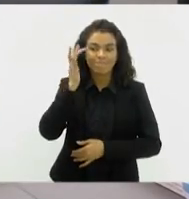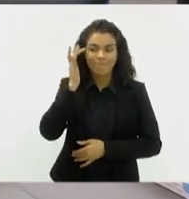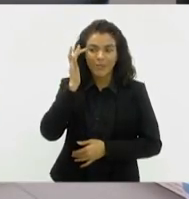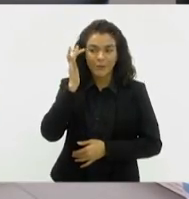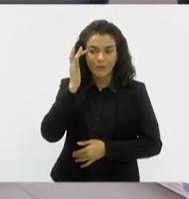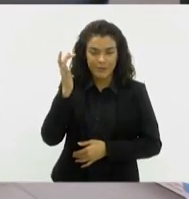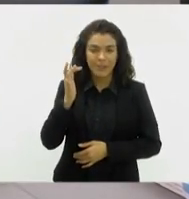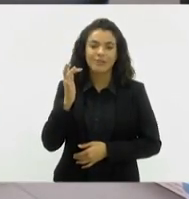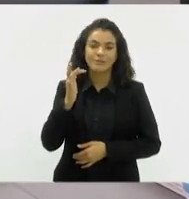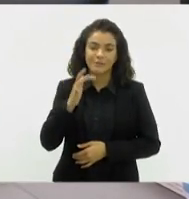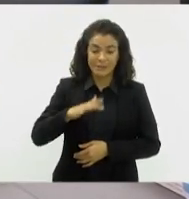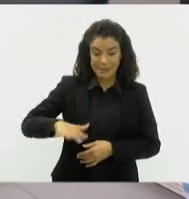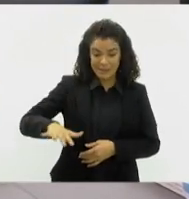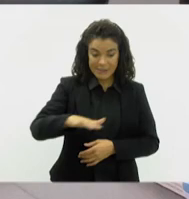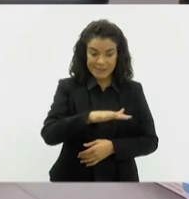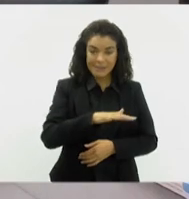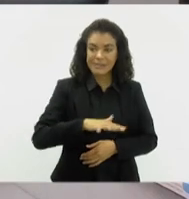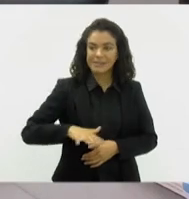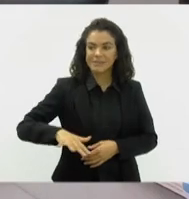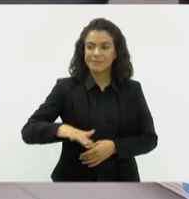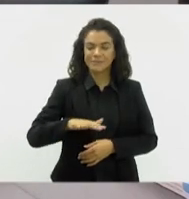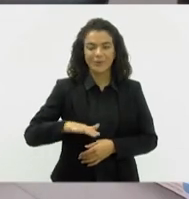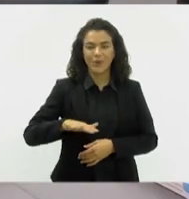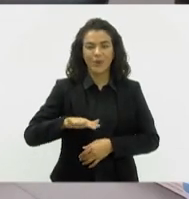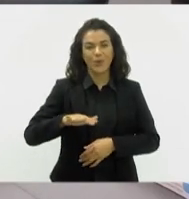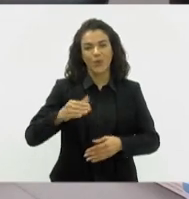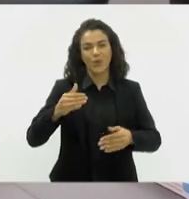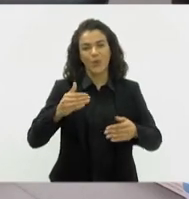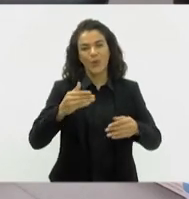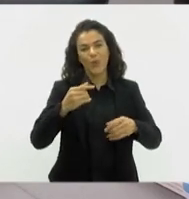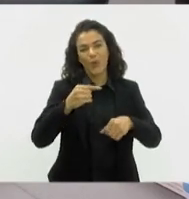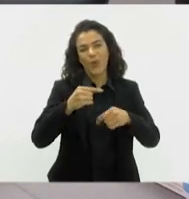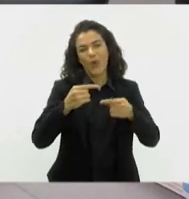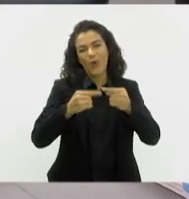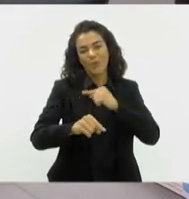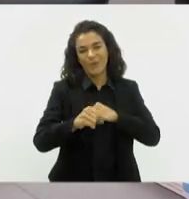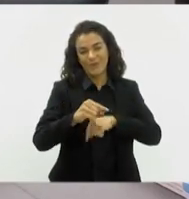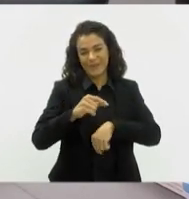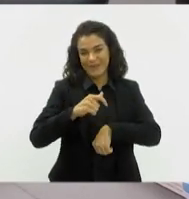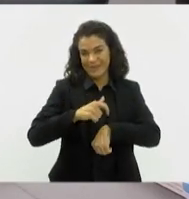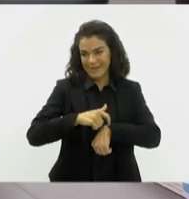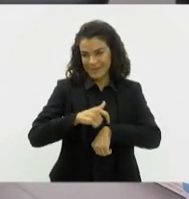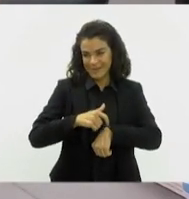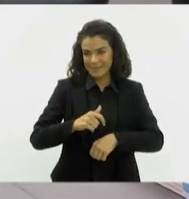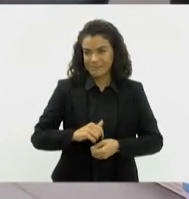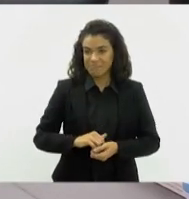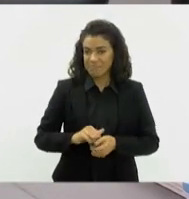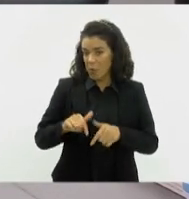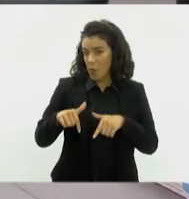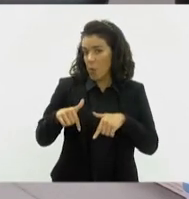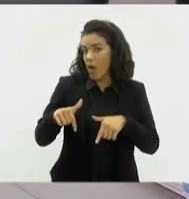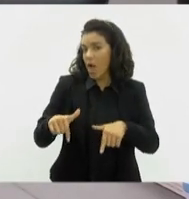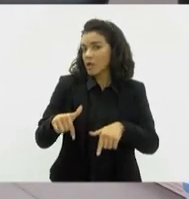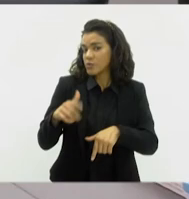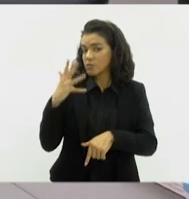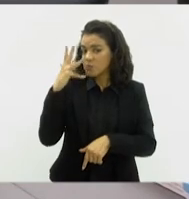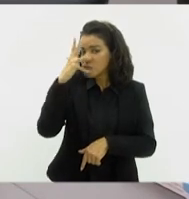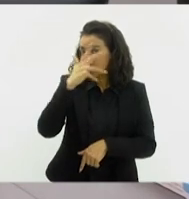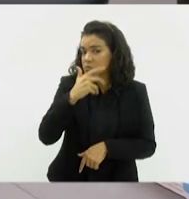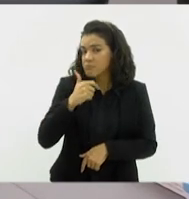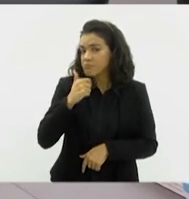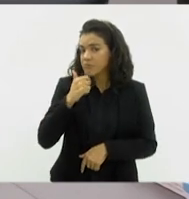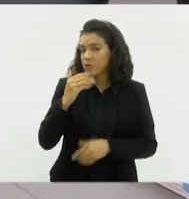que esse espaço aqui não é momentâneo e não cabe, tá? Mas é um ato bonito de professar a sua fé,